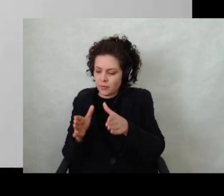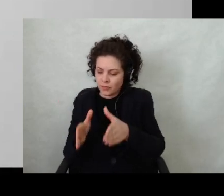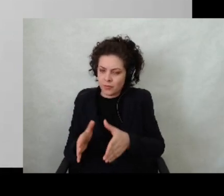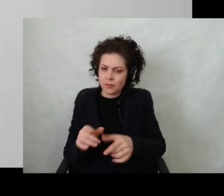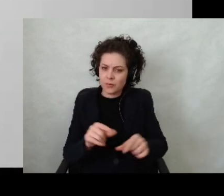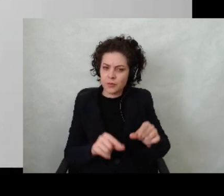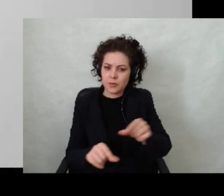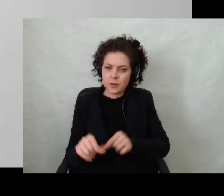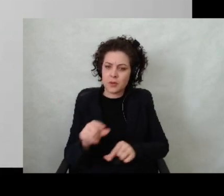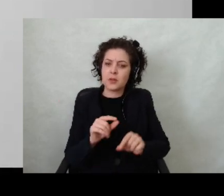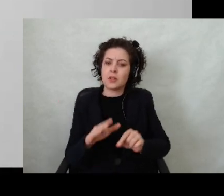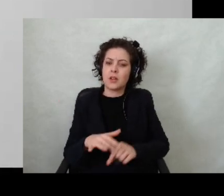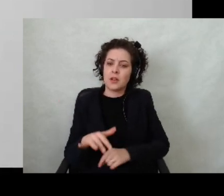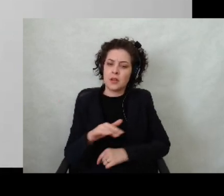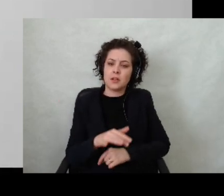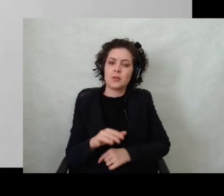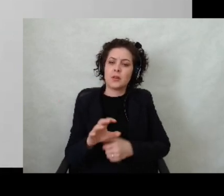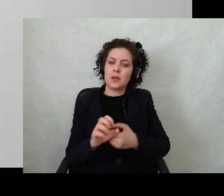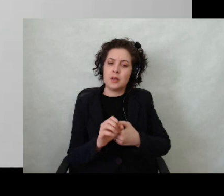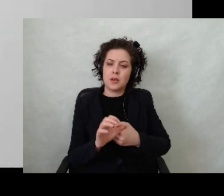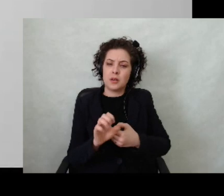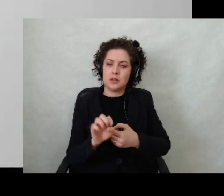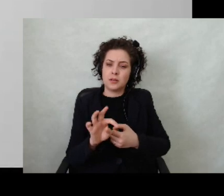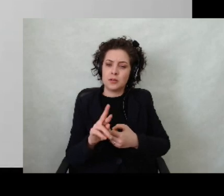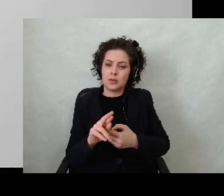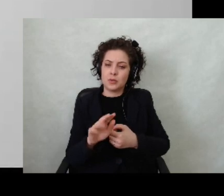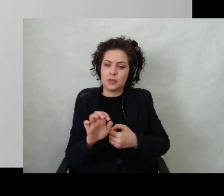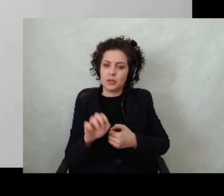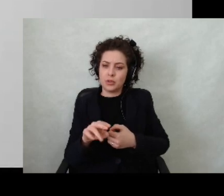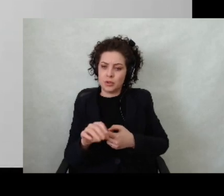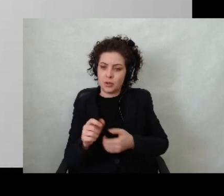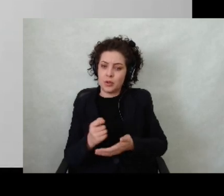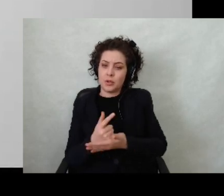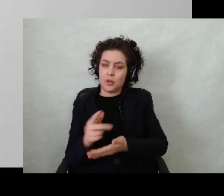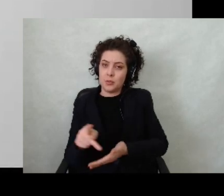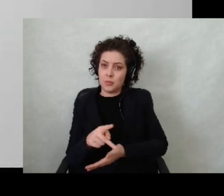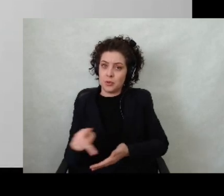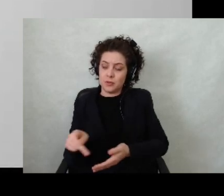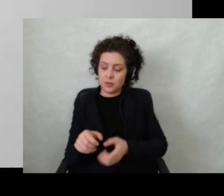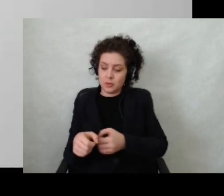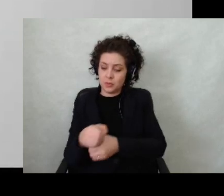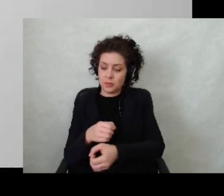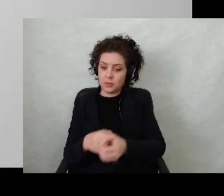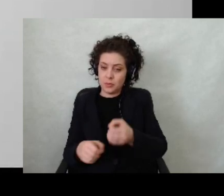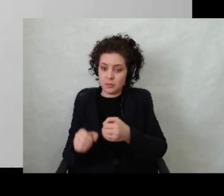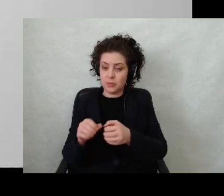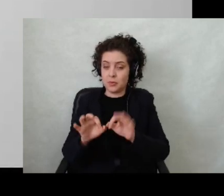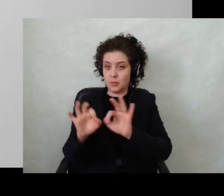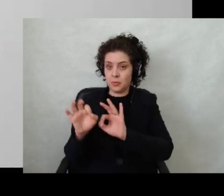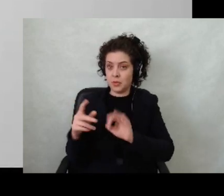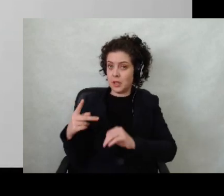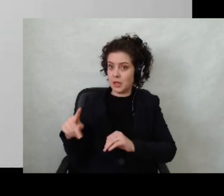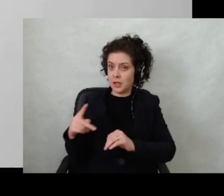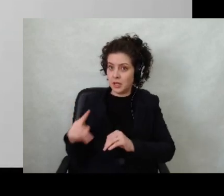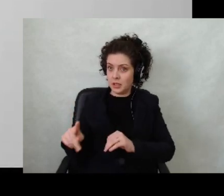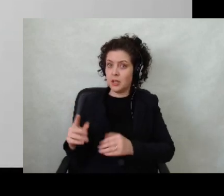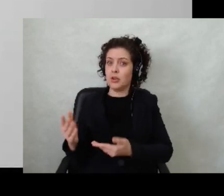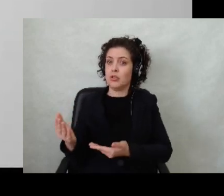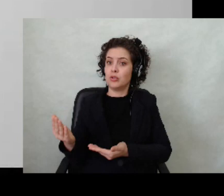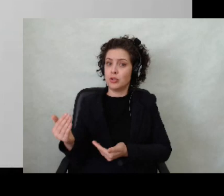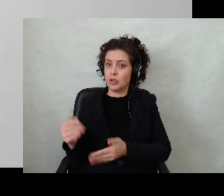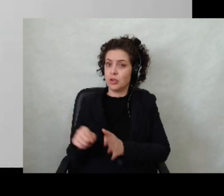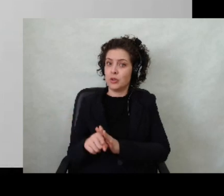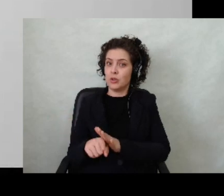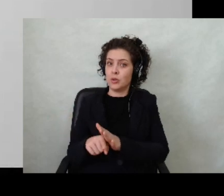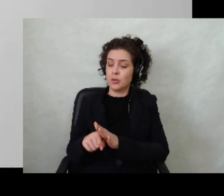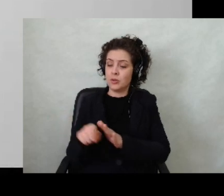né, de receptores de estrógeno, que foi comprada pelo professor Rodrigo Urechino no projeto dele, jovem pesquisador, ele trabalha